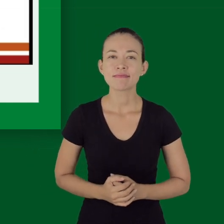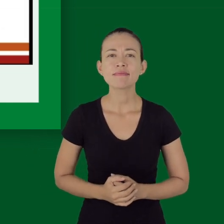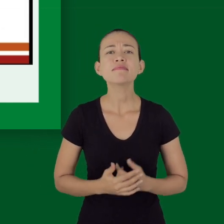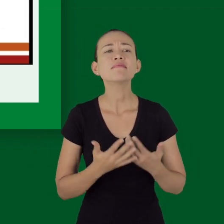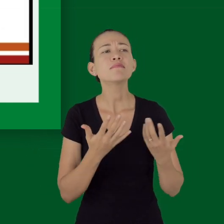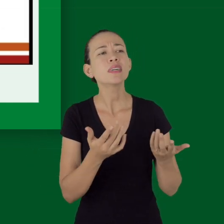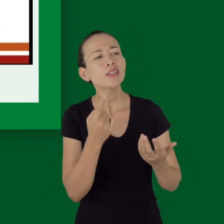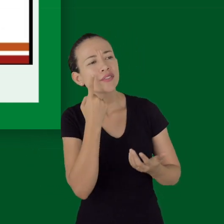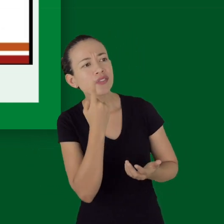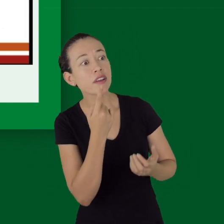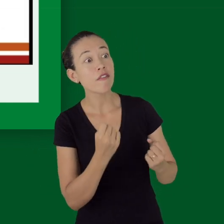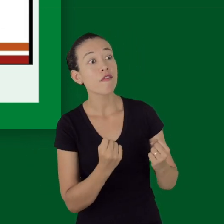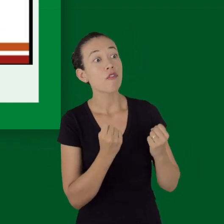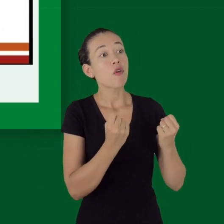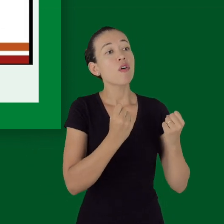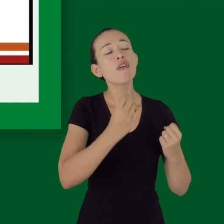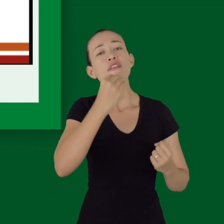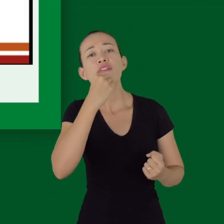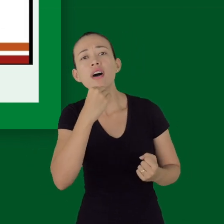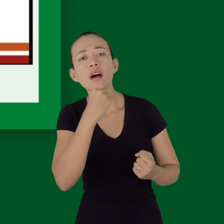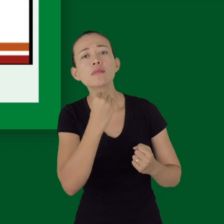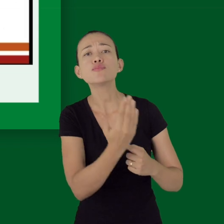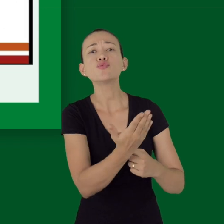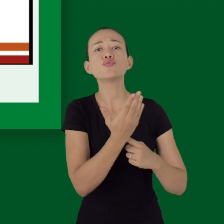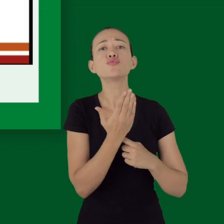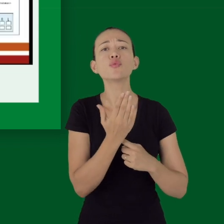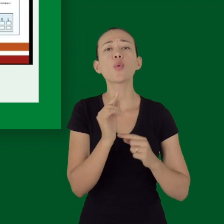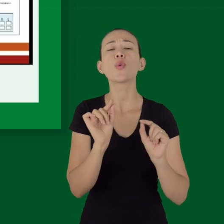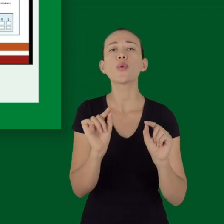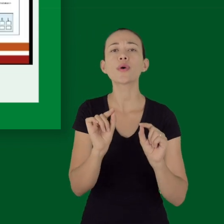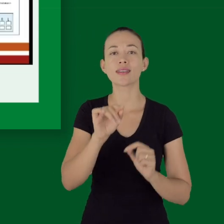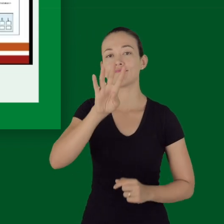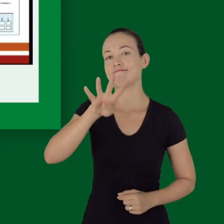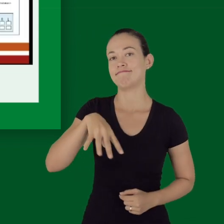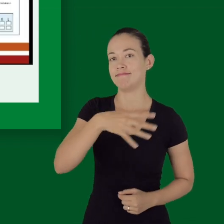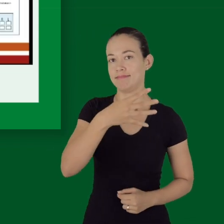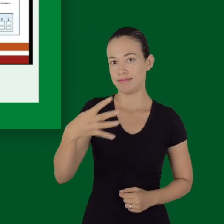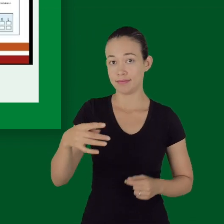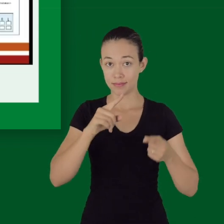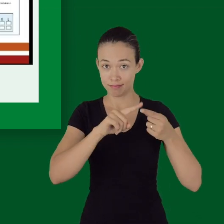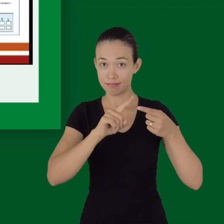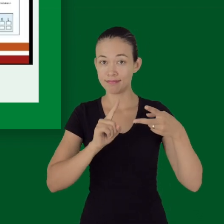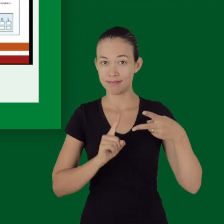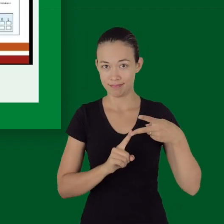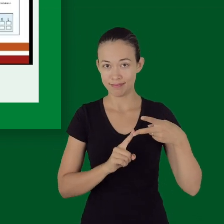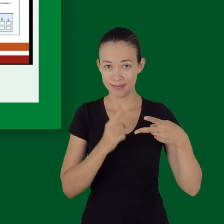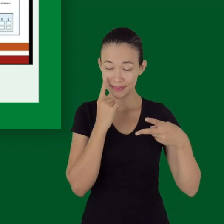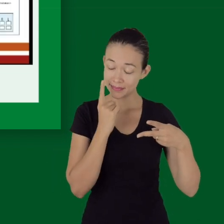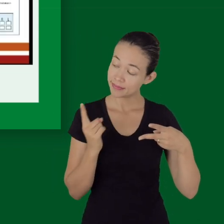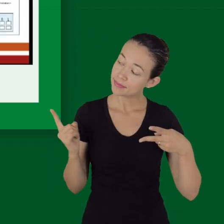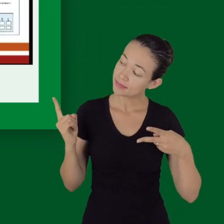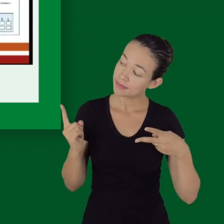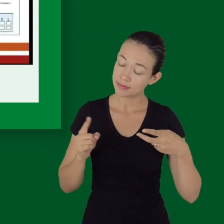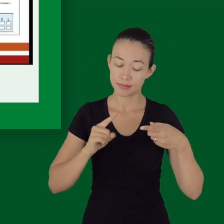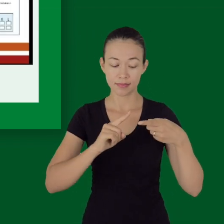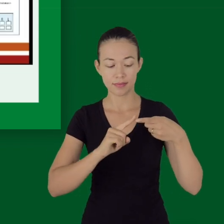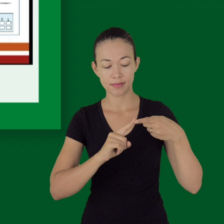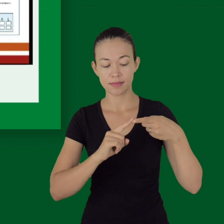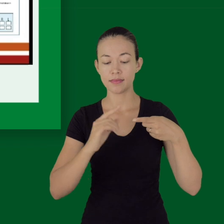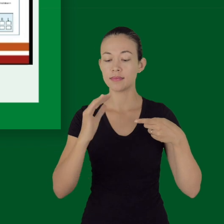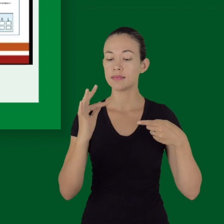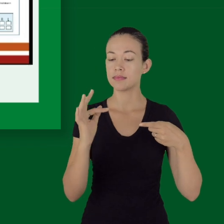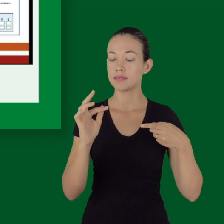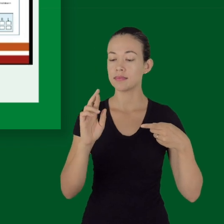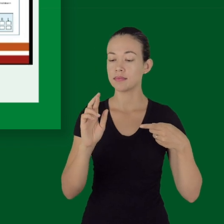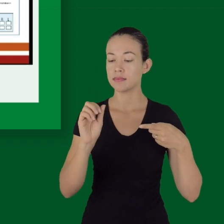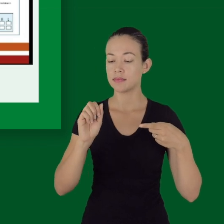ainda usada, mas ela foi substituída pela escala de Ásia. A escala de Ásia, ele traz uma acurácia maior. Normalmente, a gente não faz nem Frankel nem Ásia